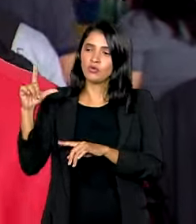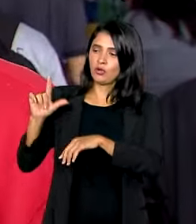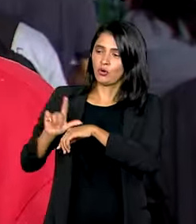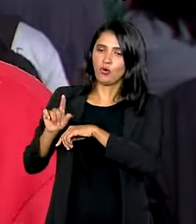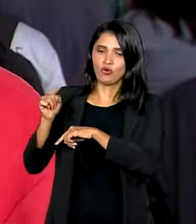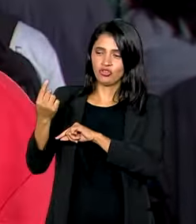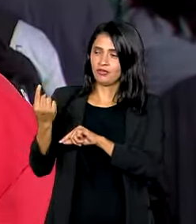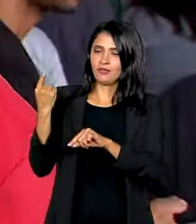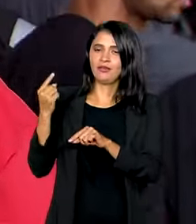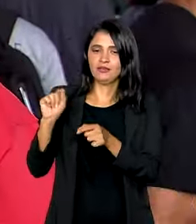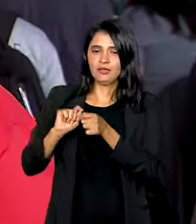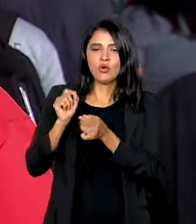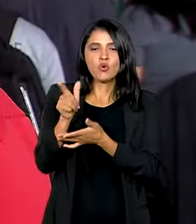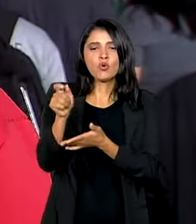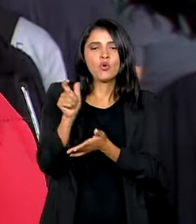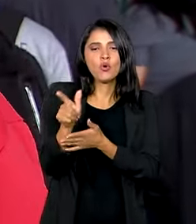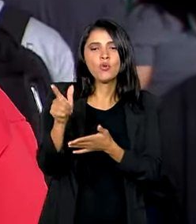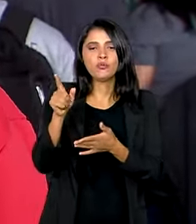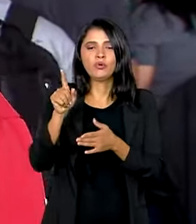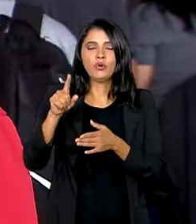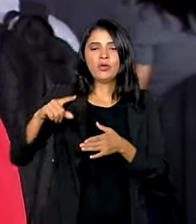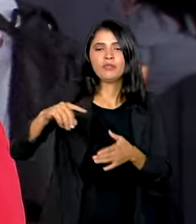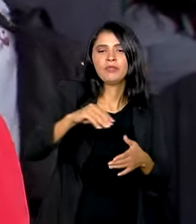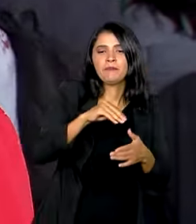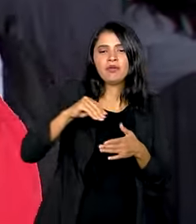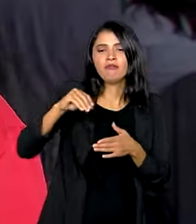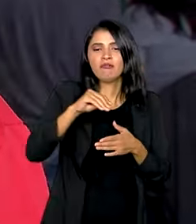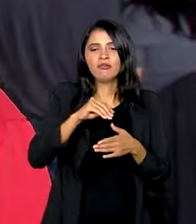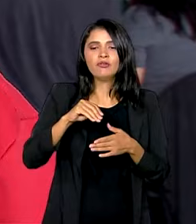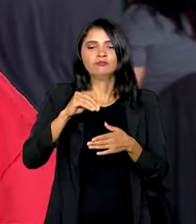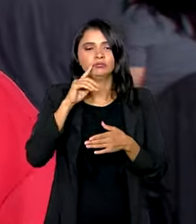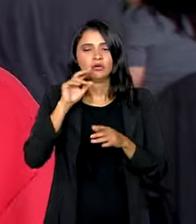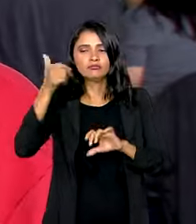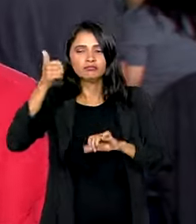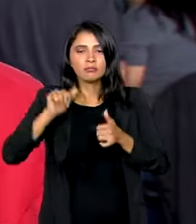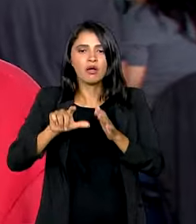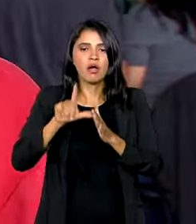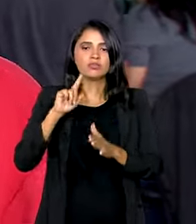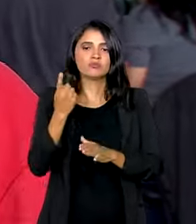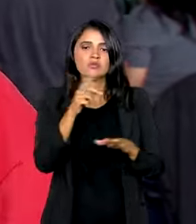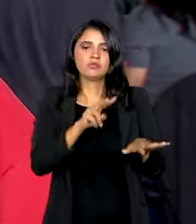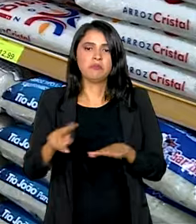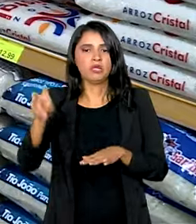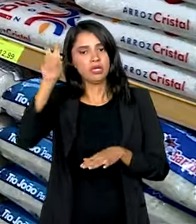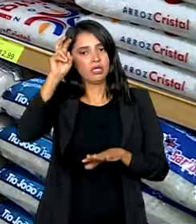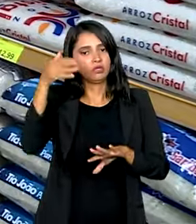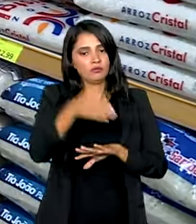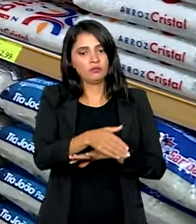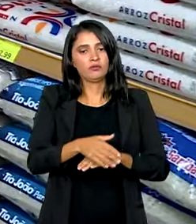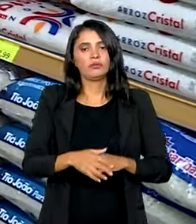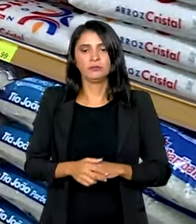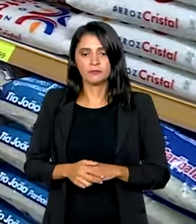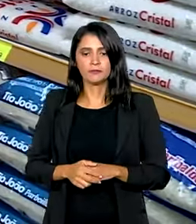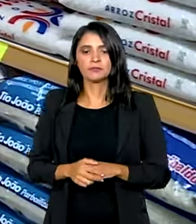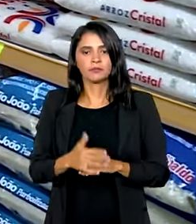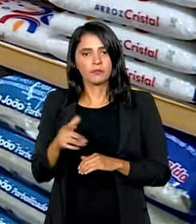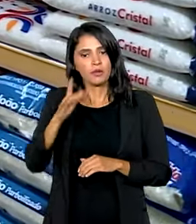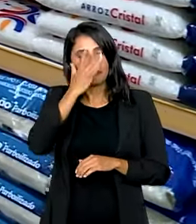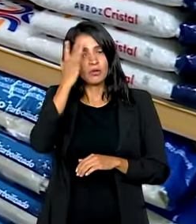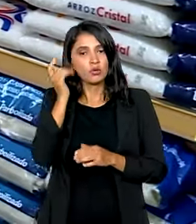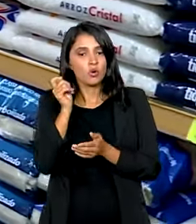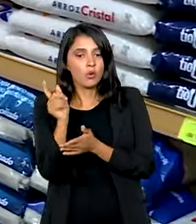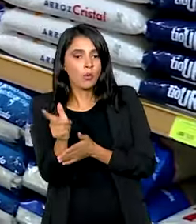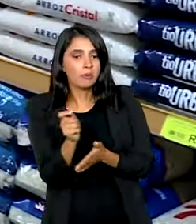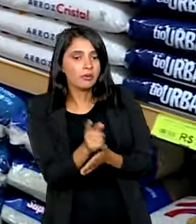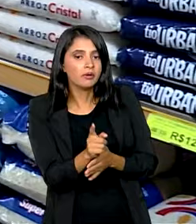compro bastante tempero, esses negócios, entendeu? Avalio tudo uma semana antes e na quinta-feira eu venho e compro. E mais gente fazendo